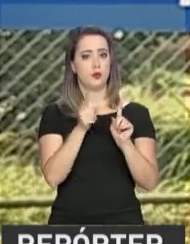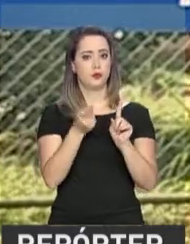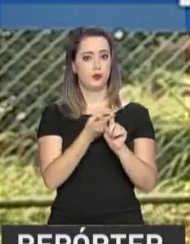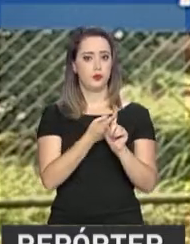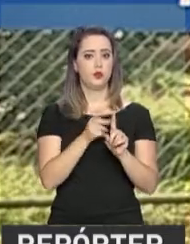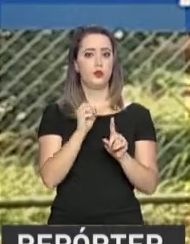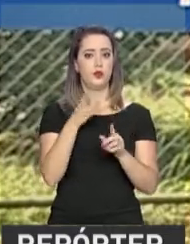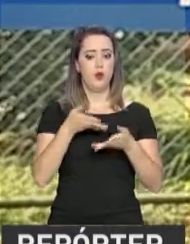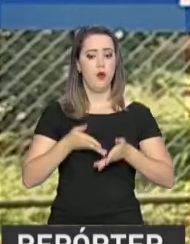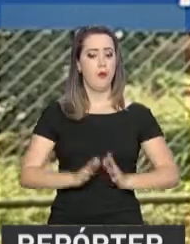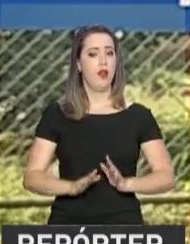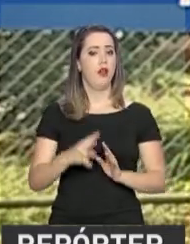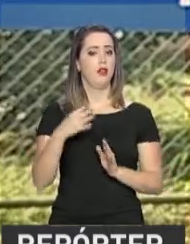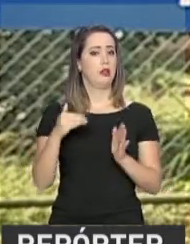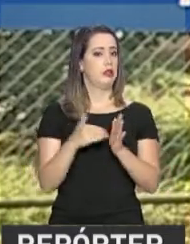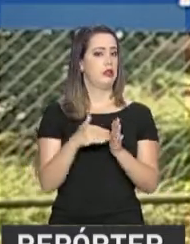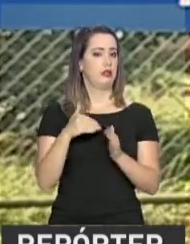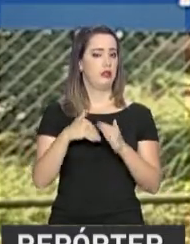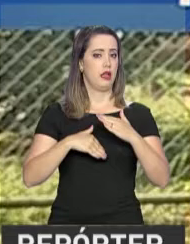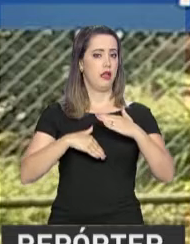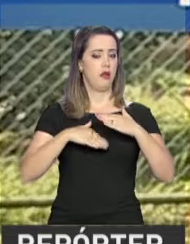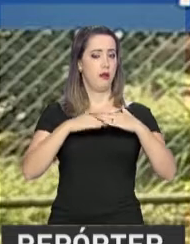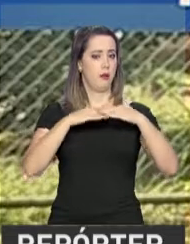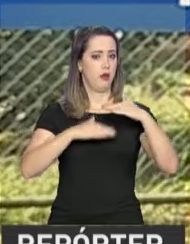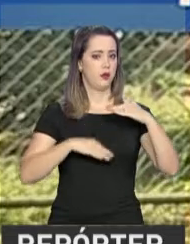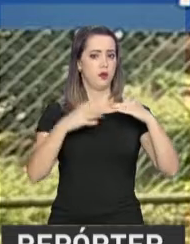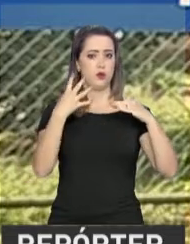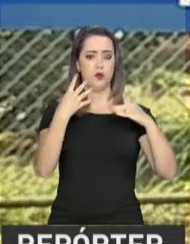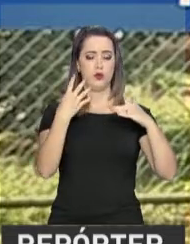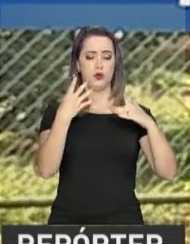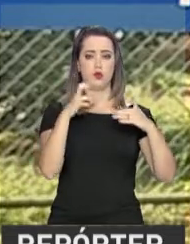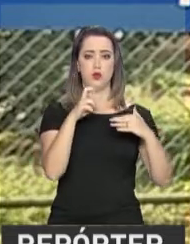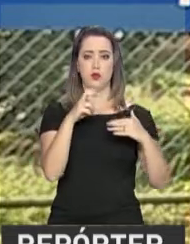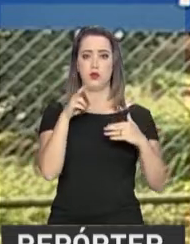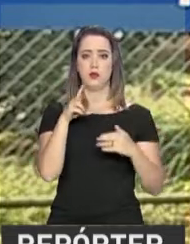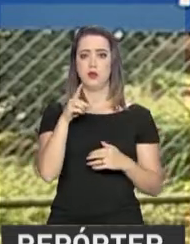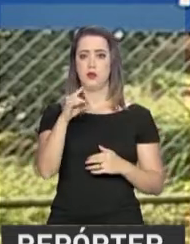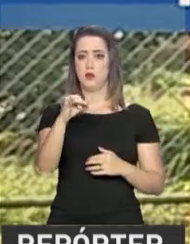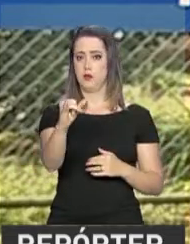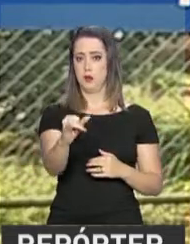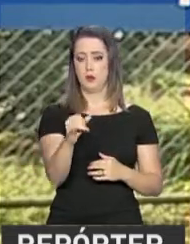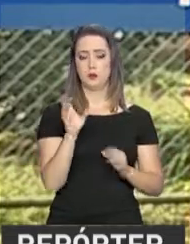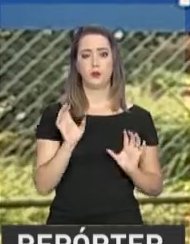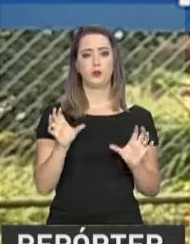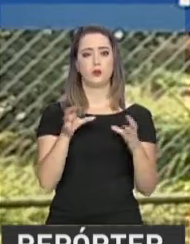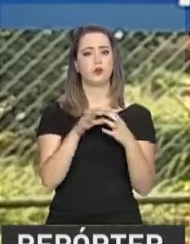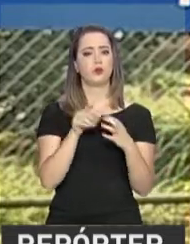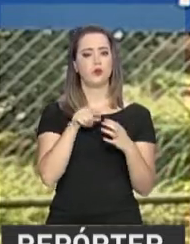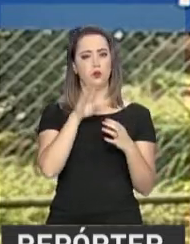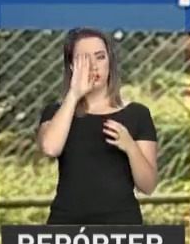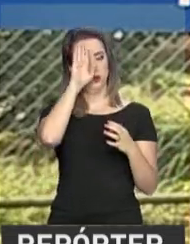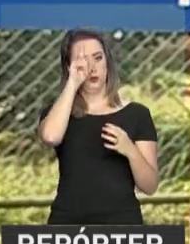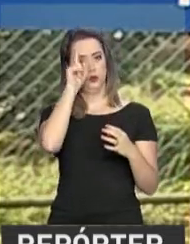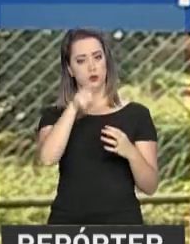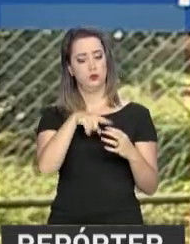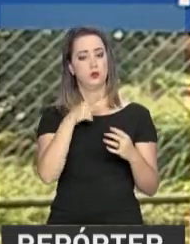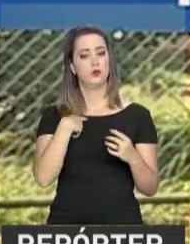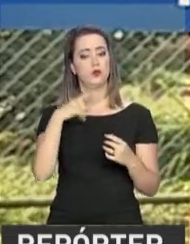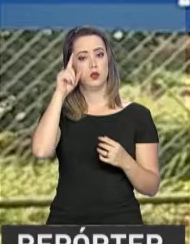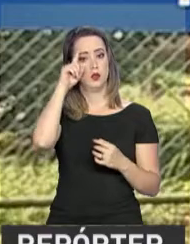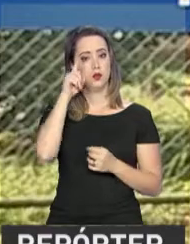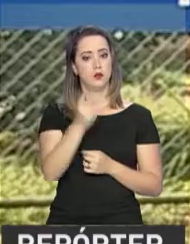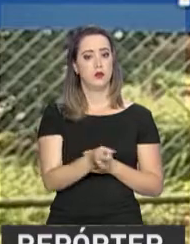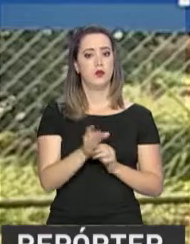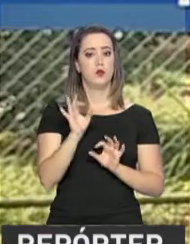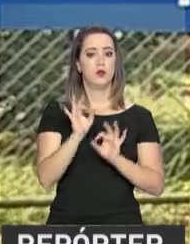mulheres que realizaram o parto até 45 dias a escolha desse grupo prioritário segue recomendação da organização